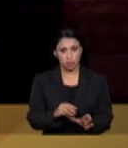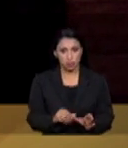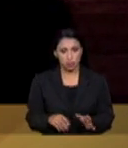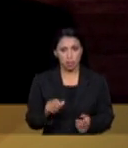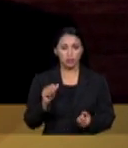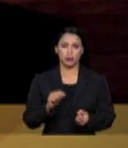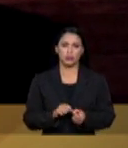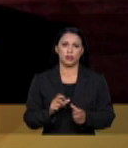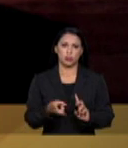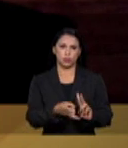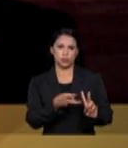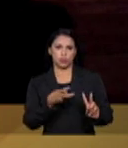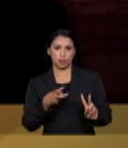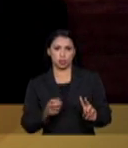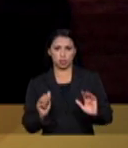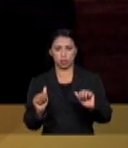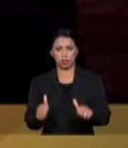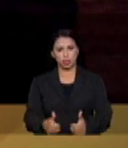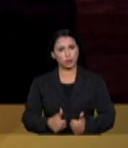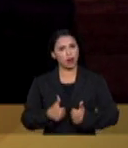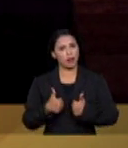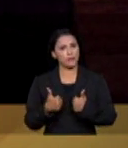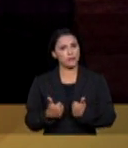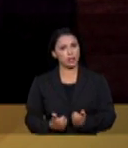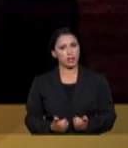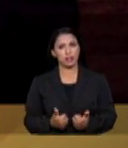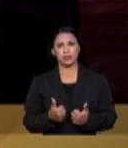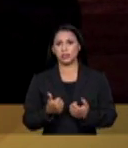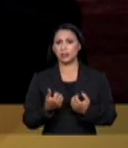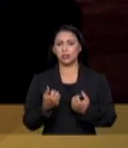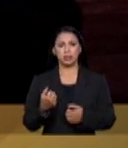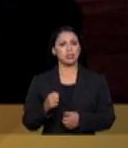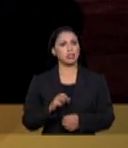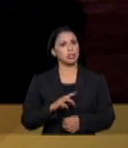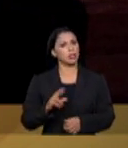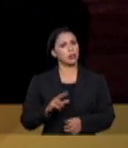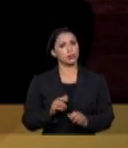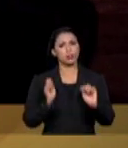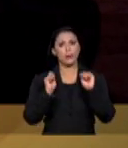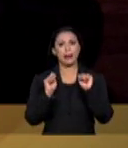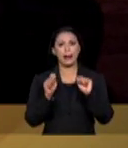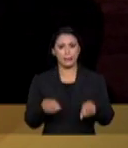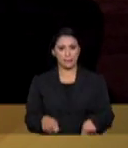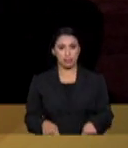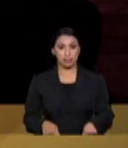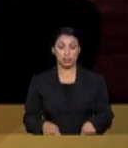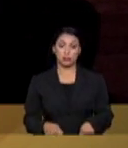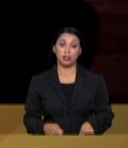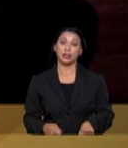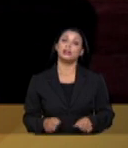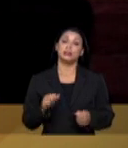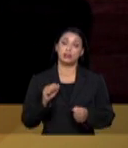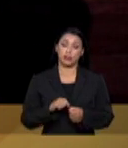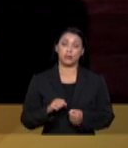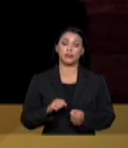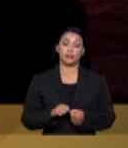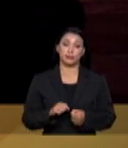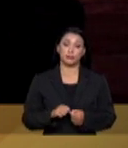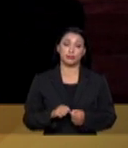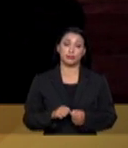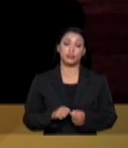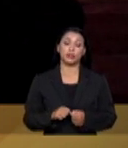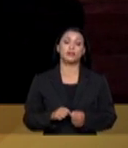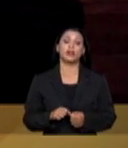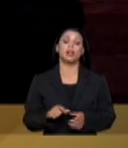foram solicitados como incapazes e O